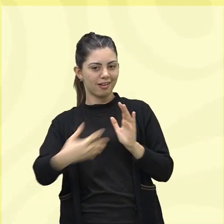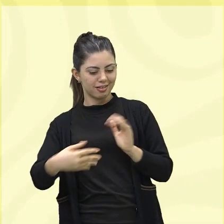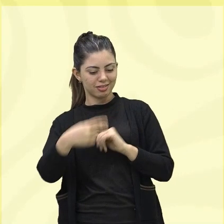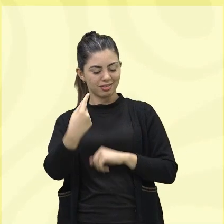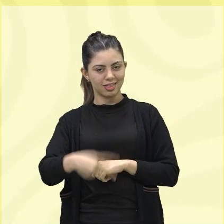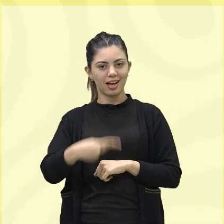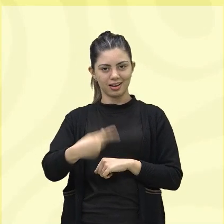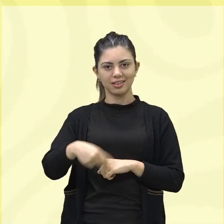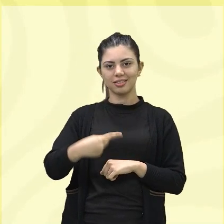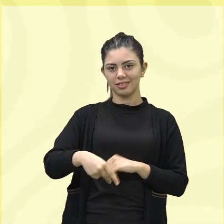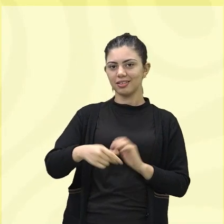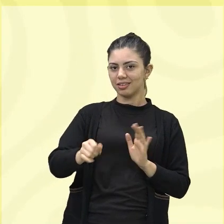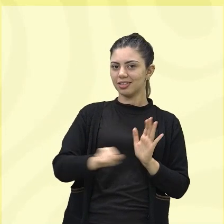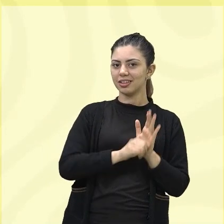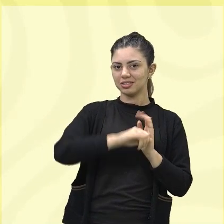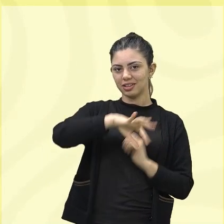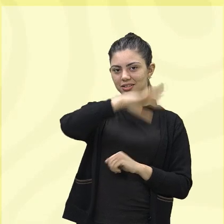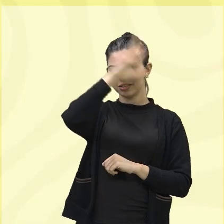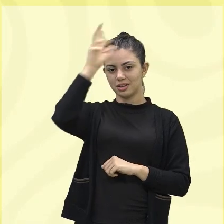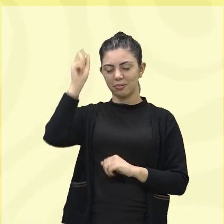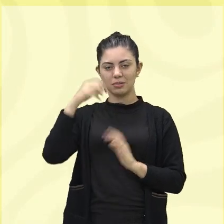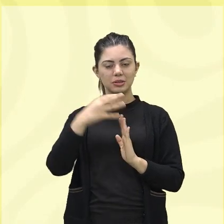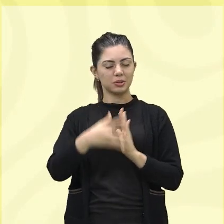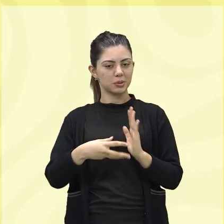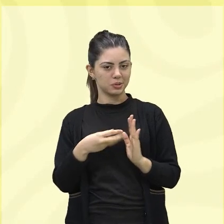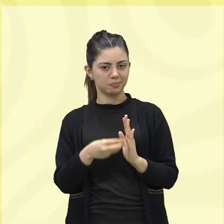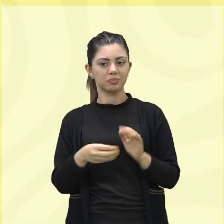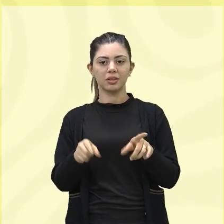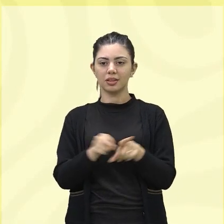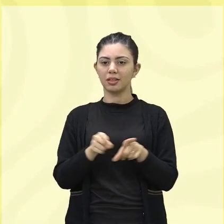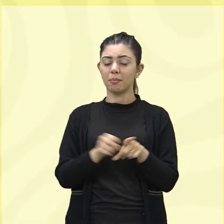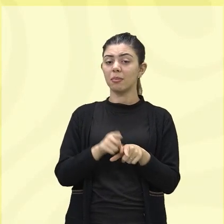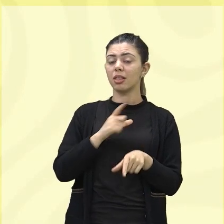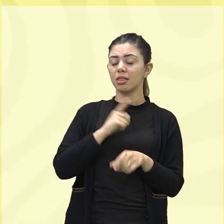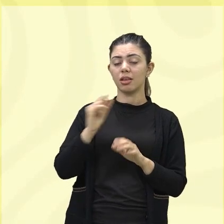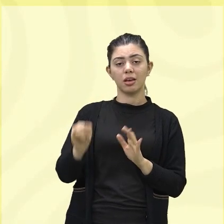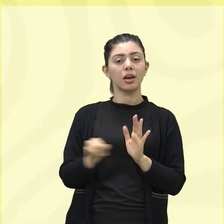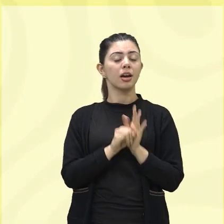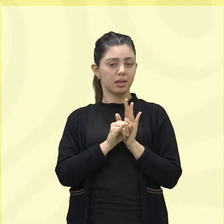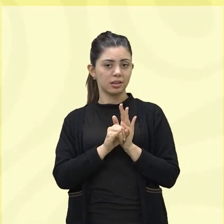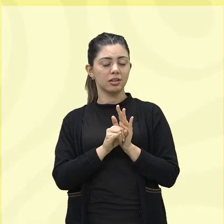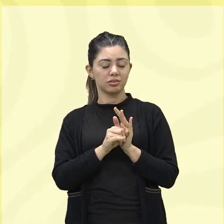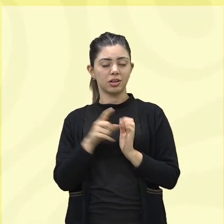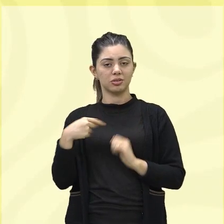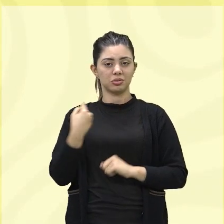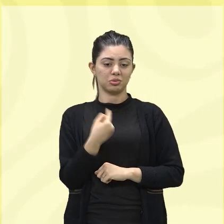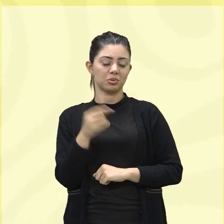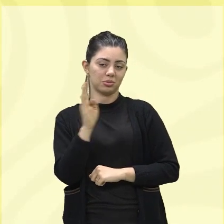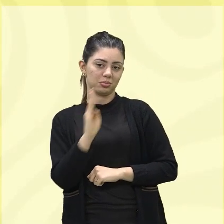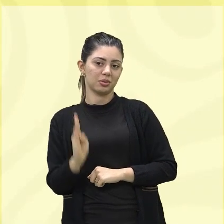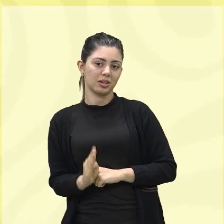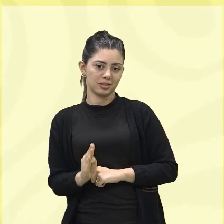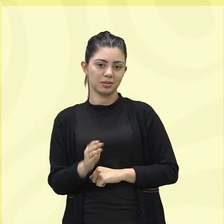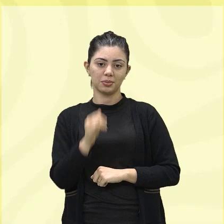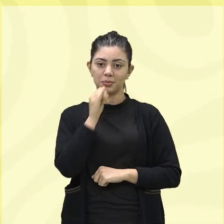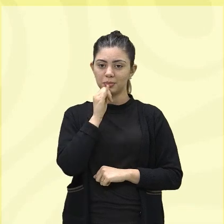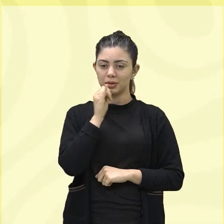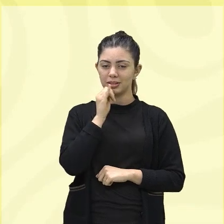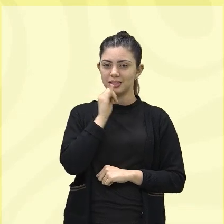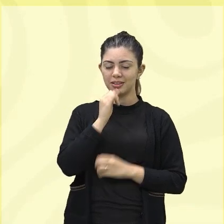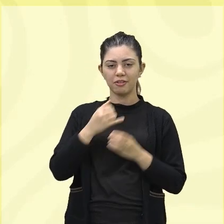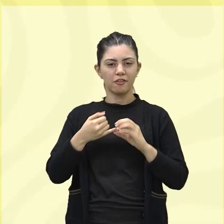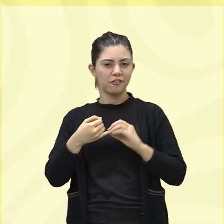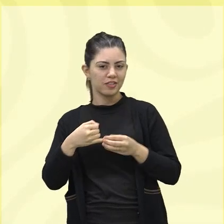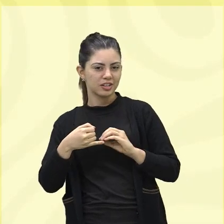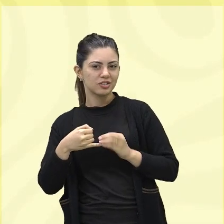enquanto amazônidas e também da nossa identidade cultural enquanto brasileiro, no caso, por exemplo, da feijoada que vocês estão